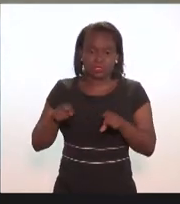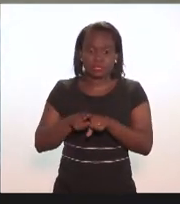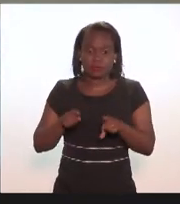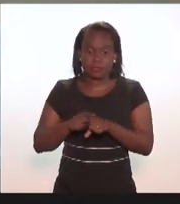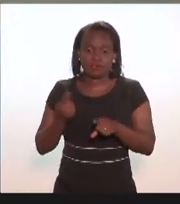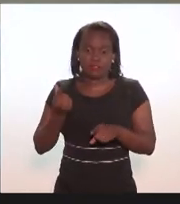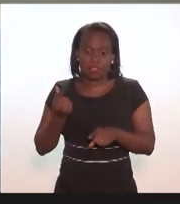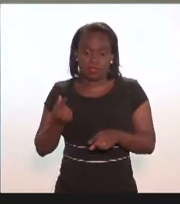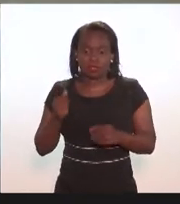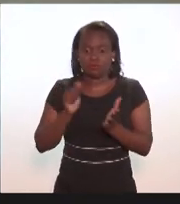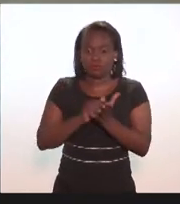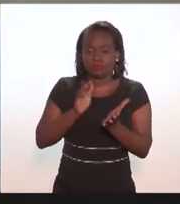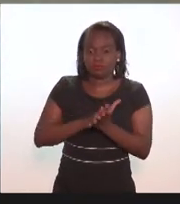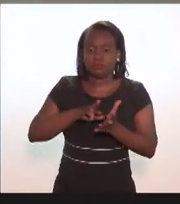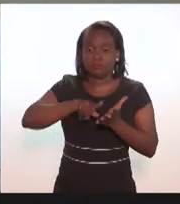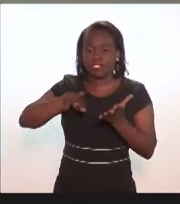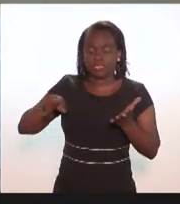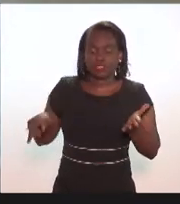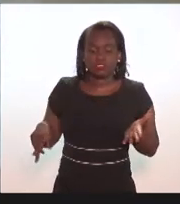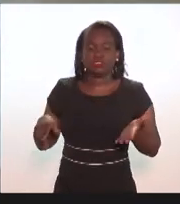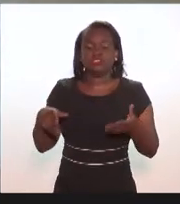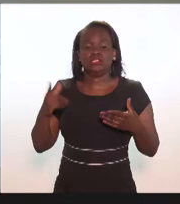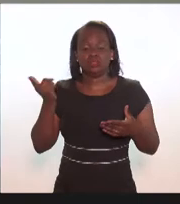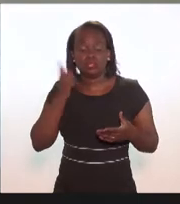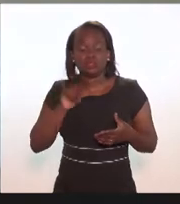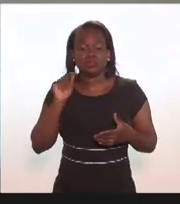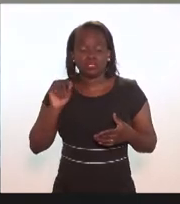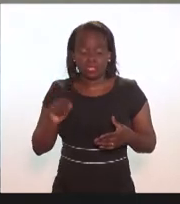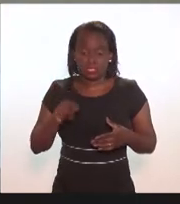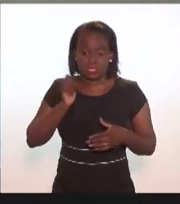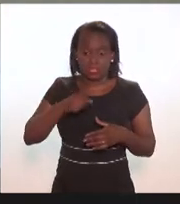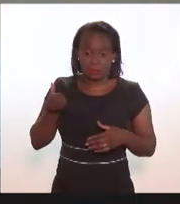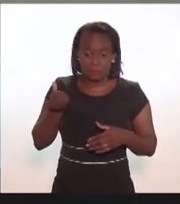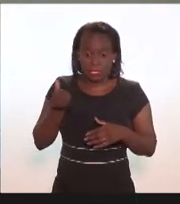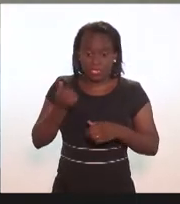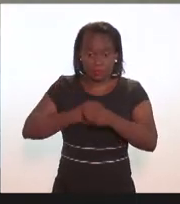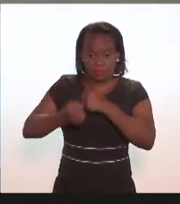valor dos autos de infração. Isso trouxe, só no segundo semestre do ano